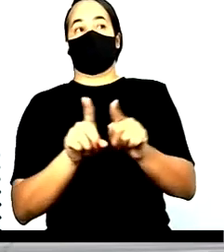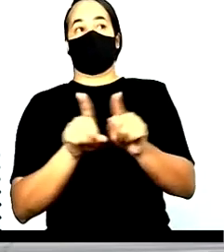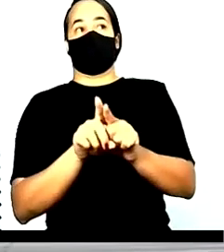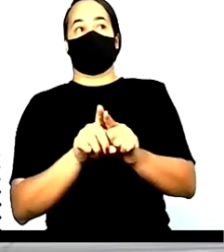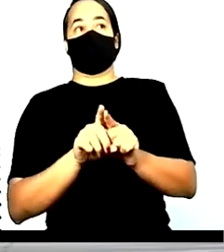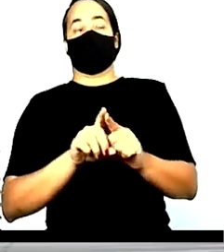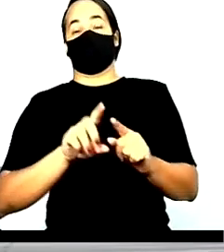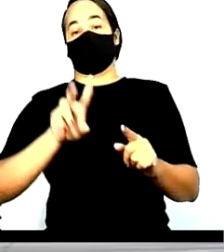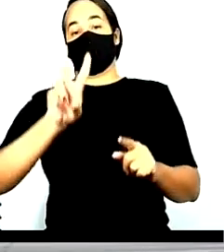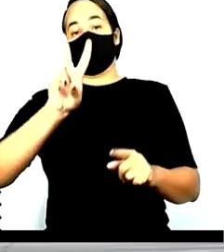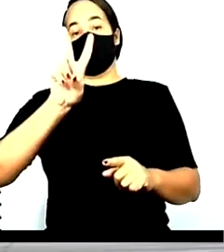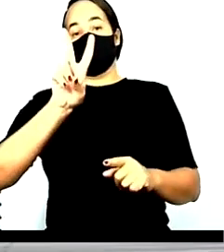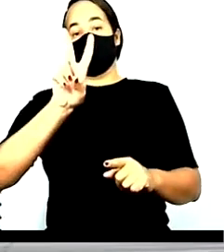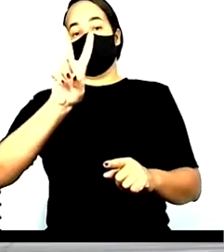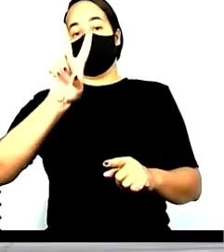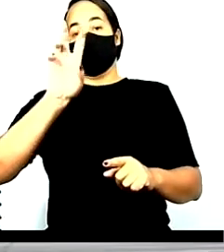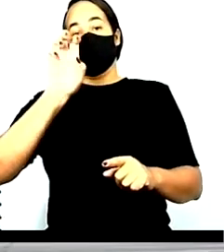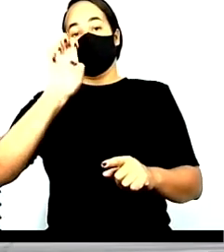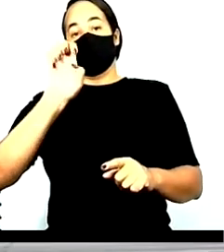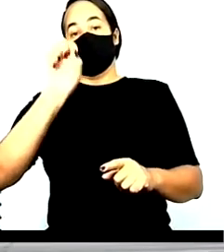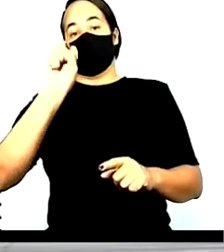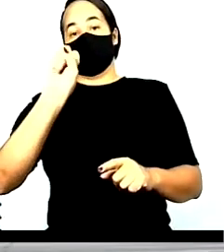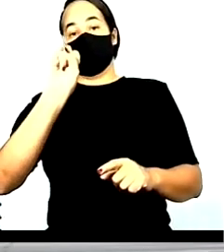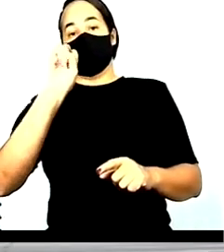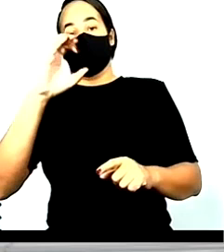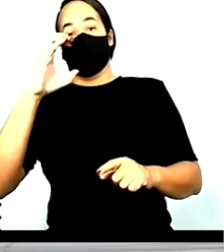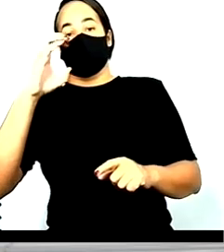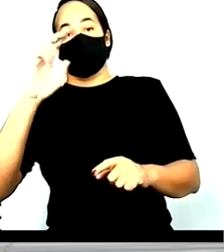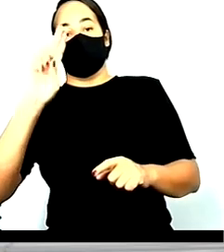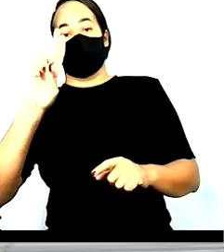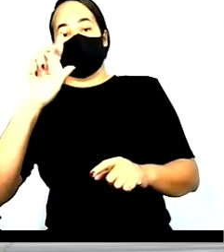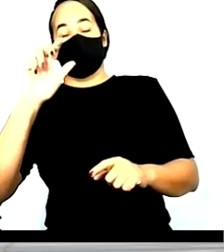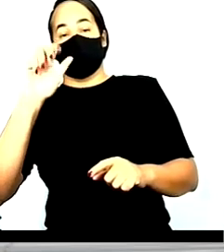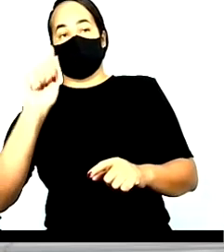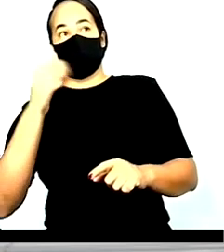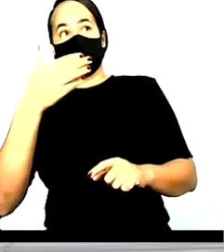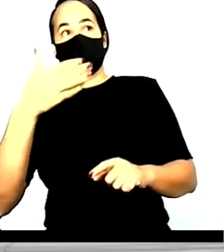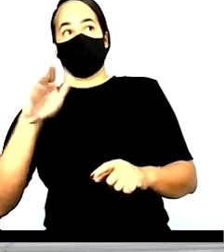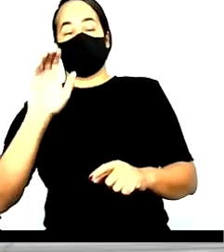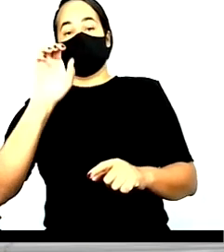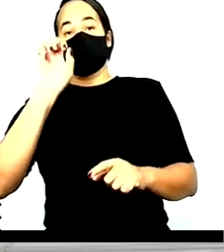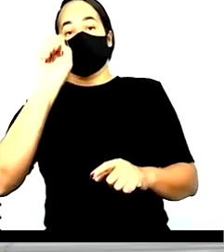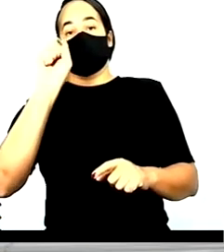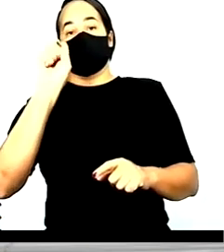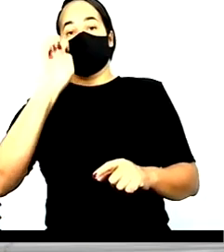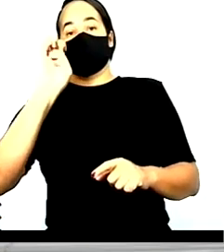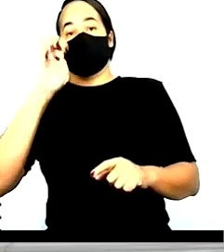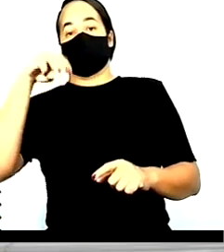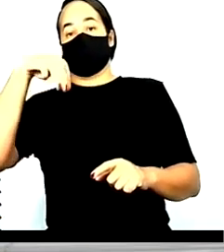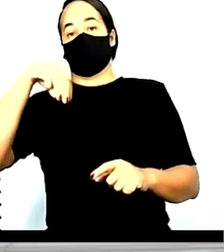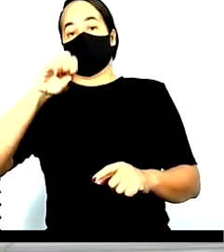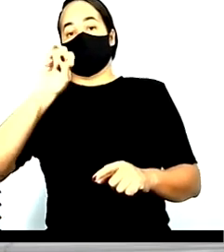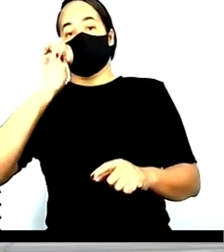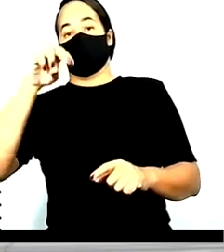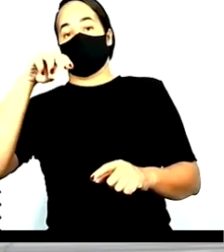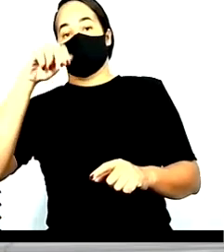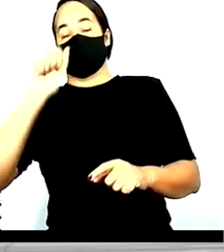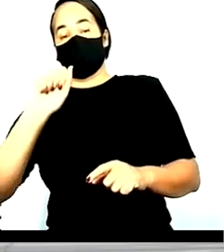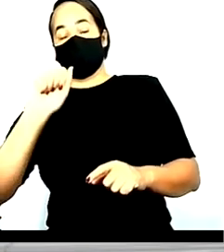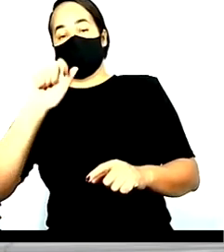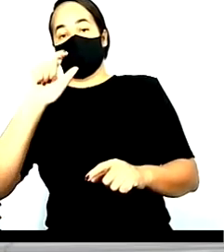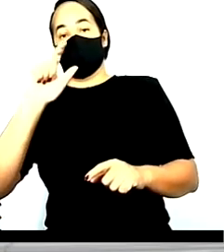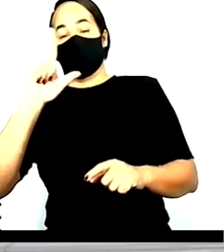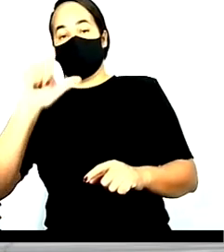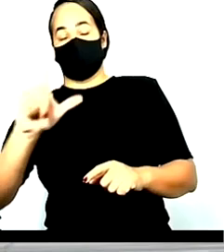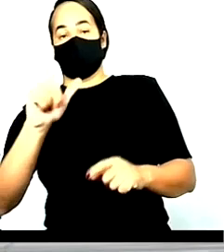formado por duas pequenas bolsas que vai ser localizadas na parte de trás da bexiga. E qual é a sua função? É produzir